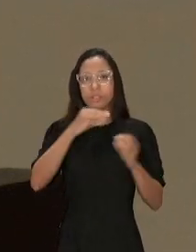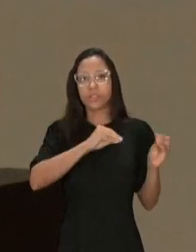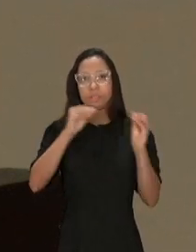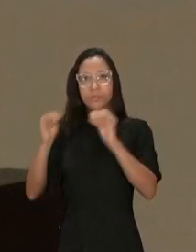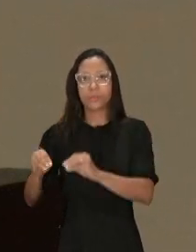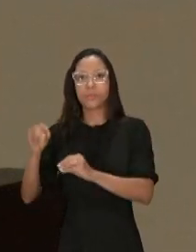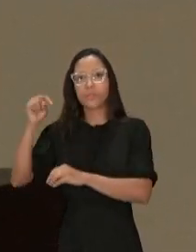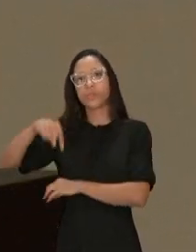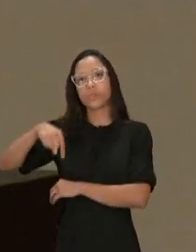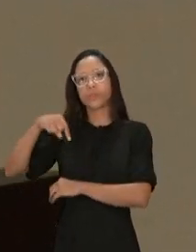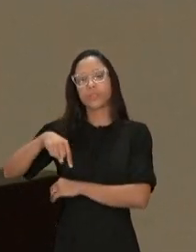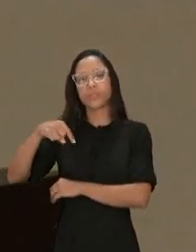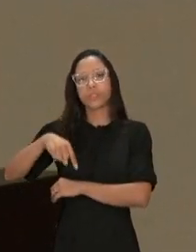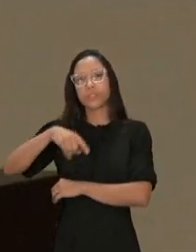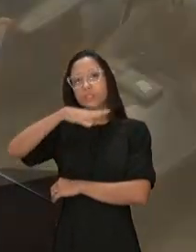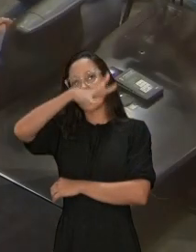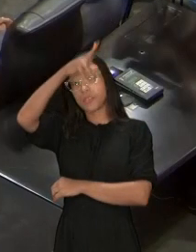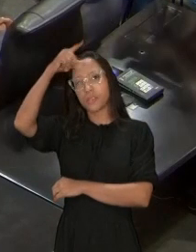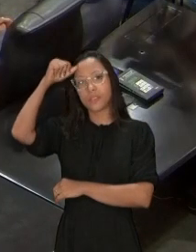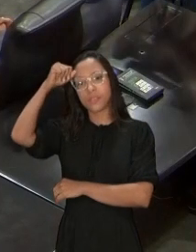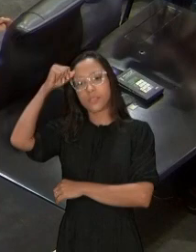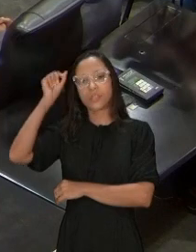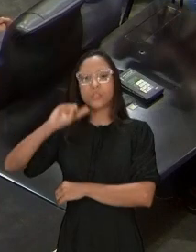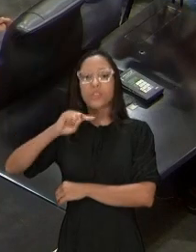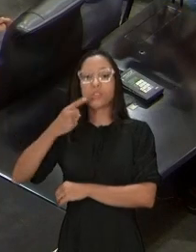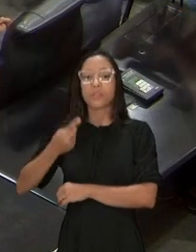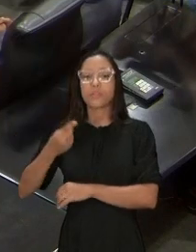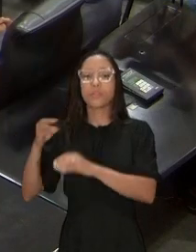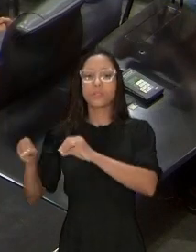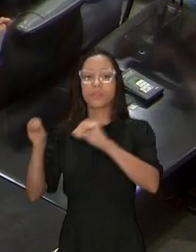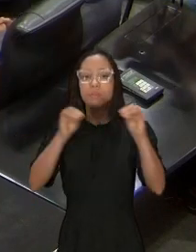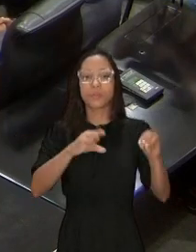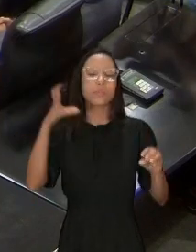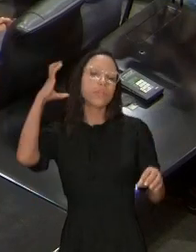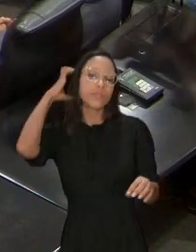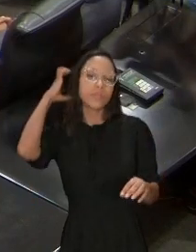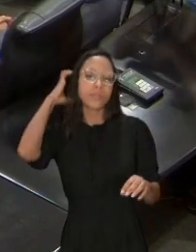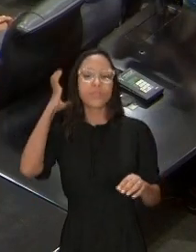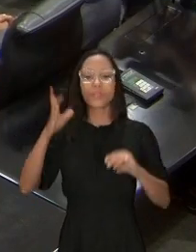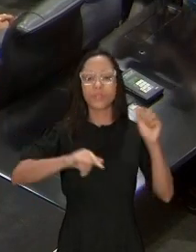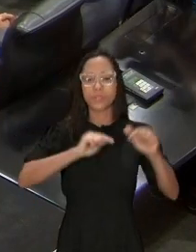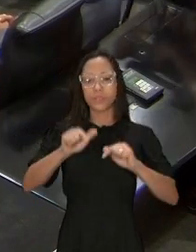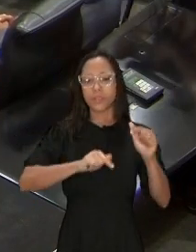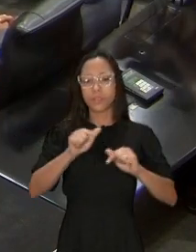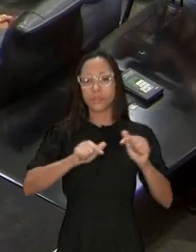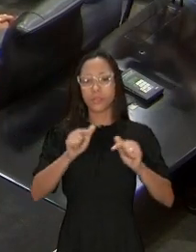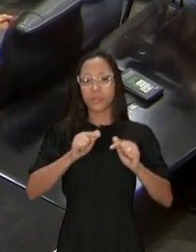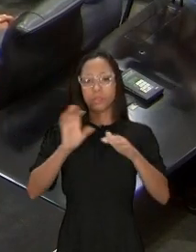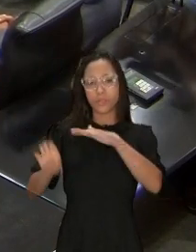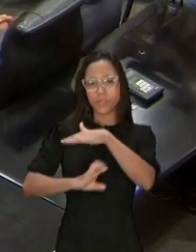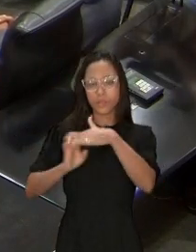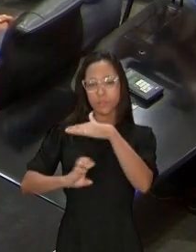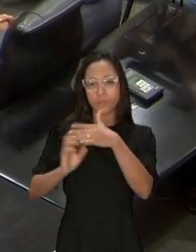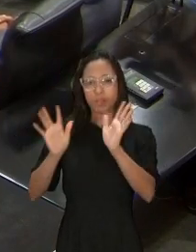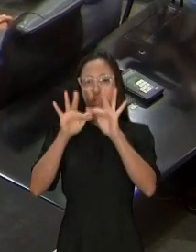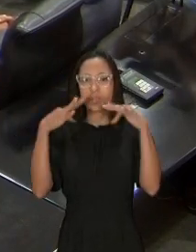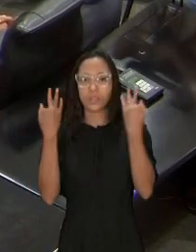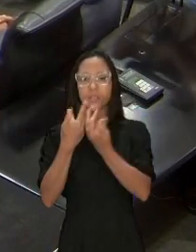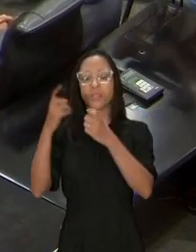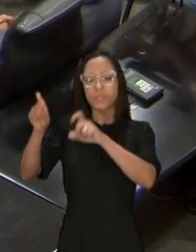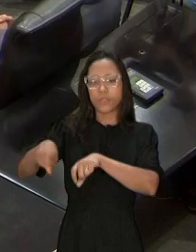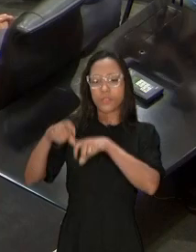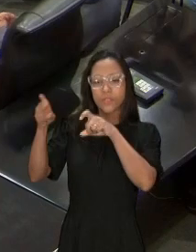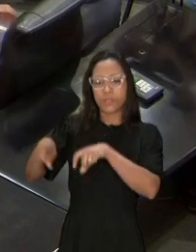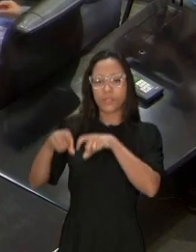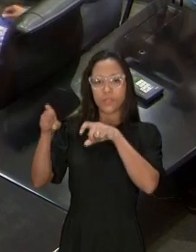Diamantino, mudou-se para Cuiabá. Trabalhou na empresa da família Agropastoril, exerceu funções na corporação